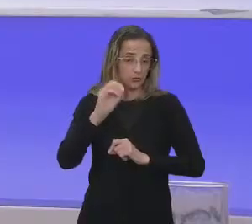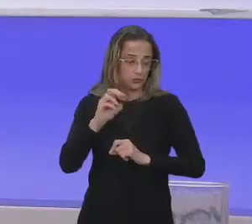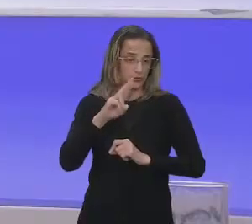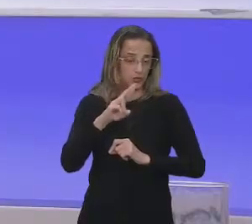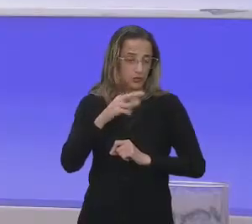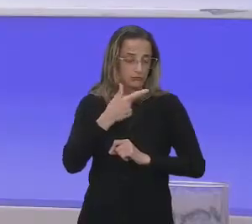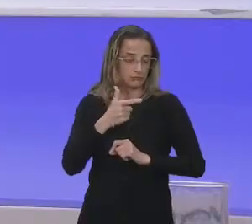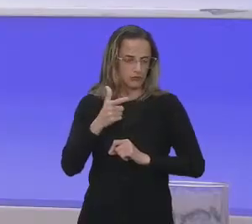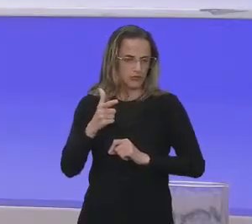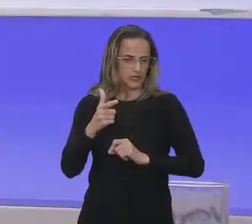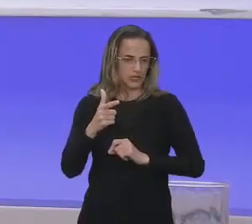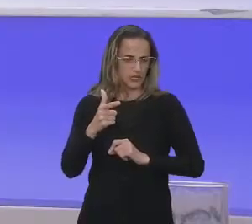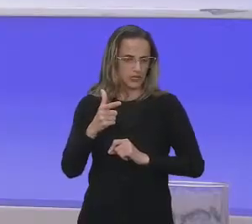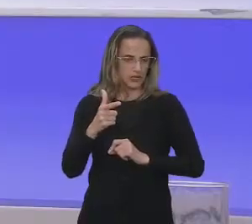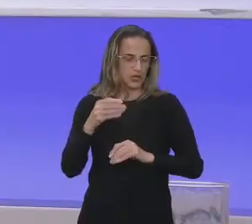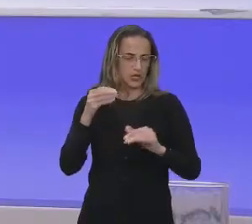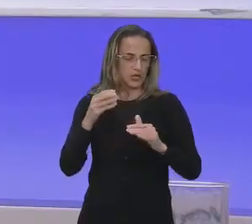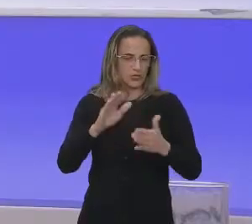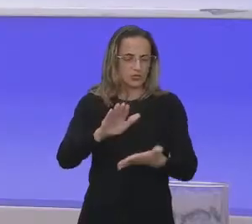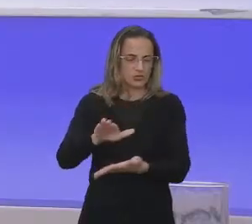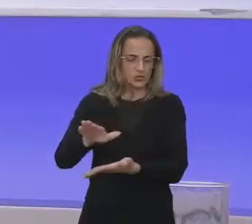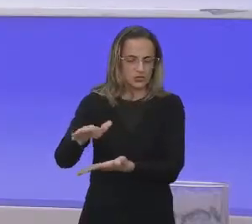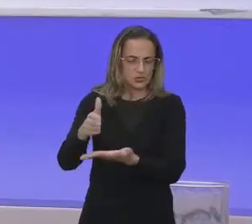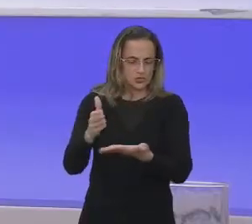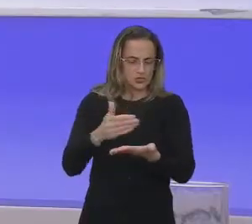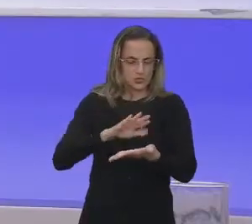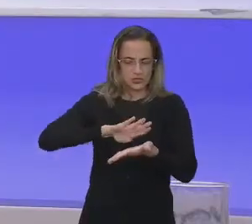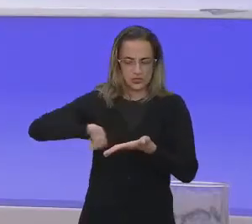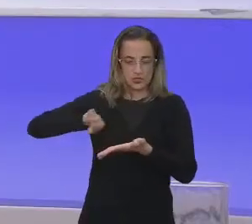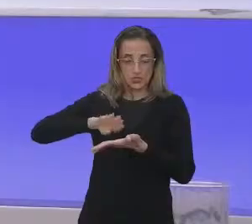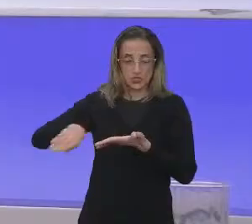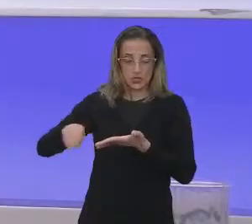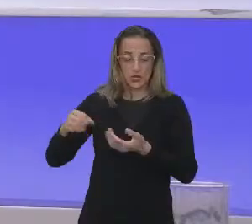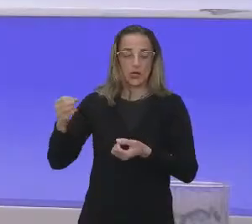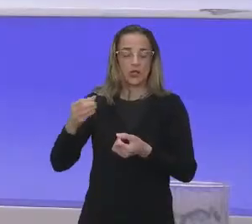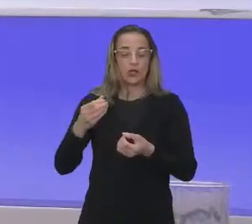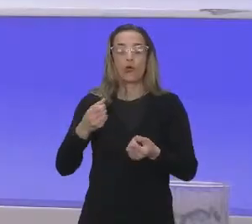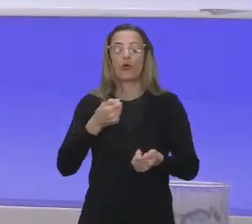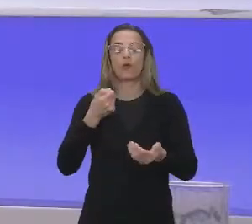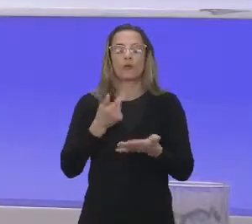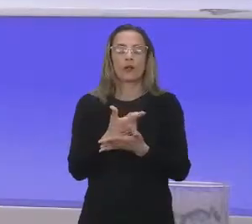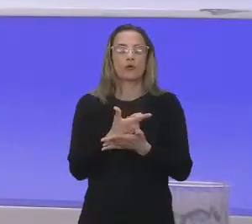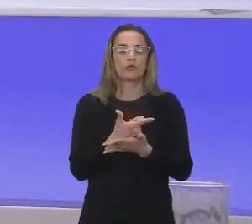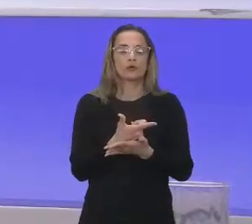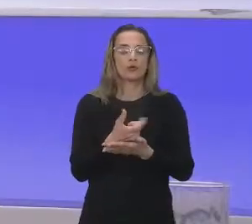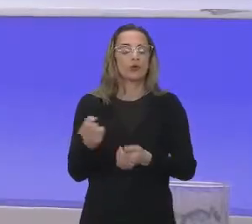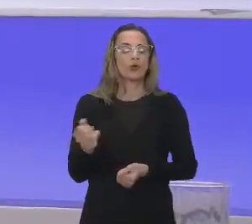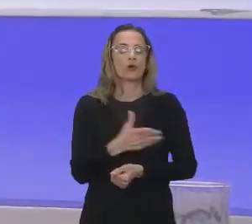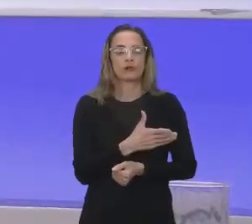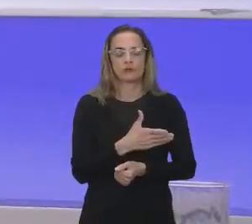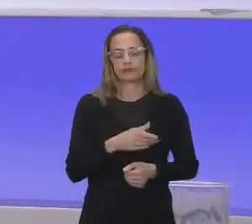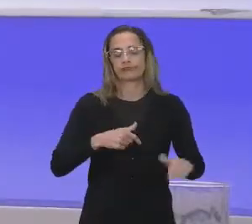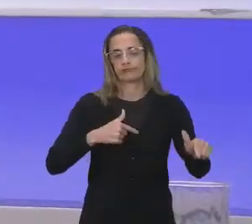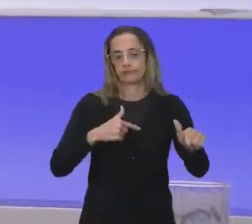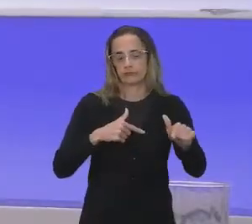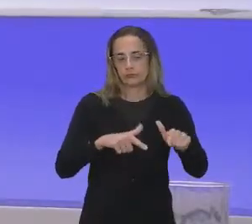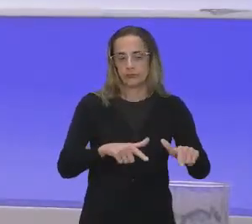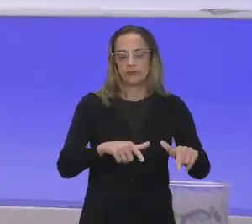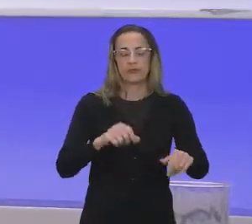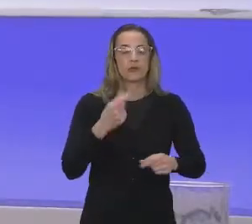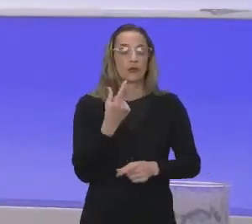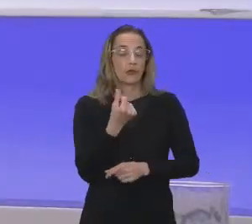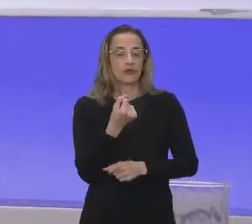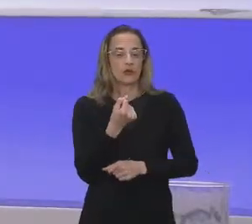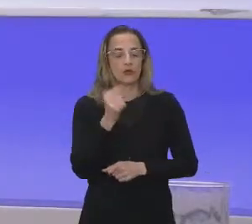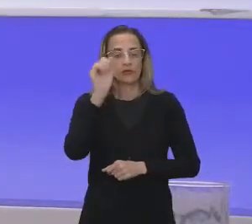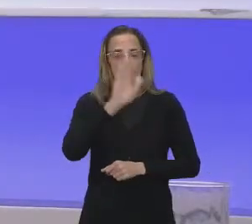ineficiente e tem um refrigerador novo e mais eficiente no mercado, que aí fica para essa pessoa por um custo mais